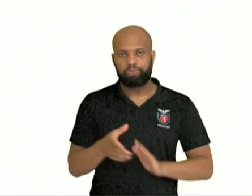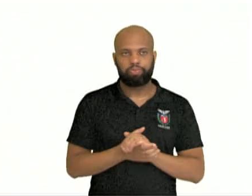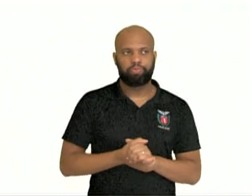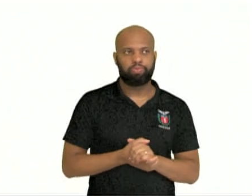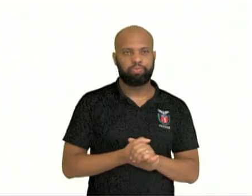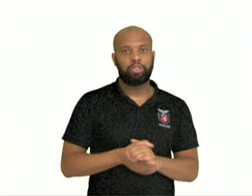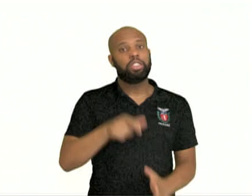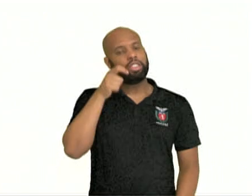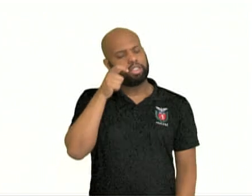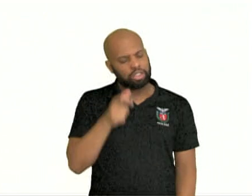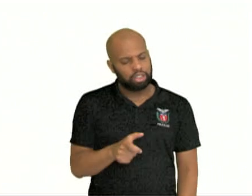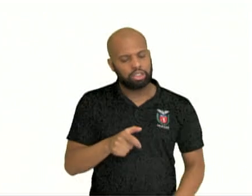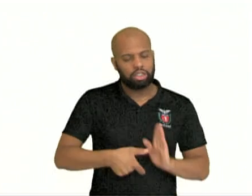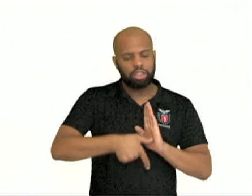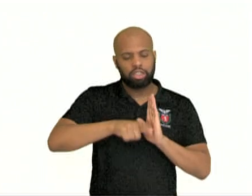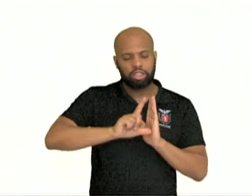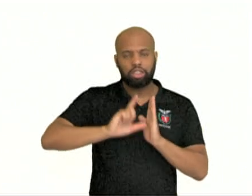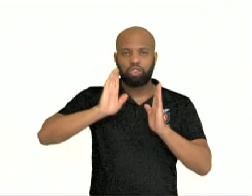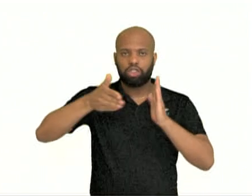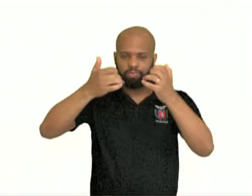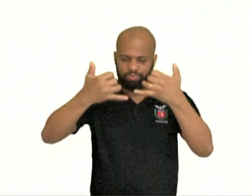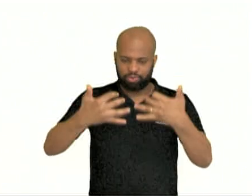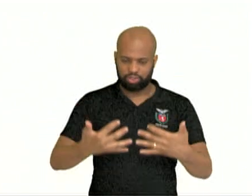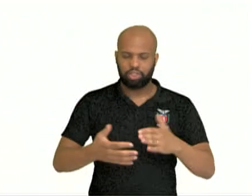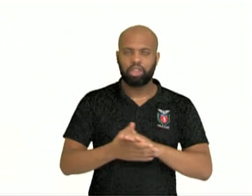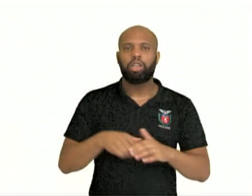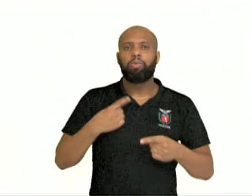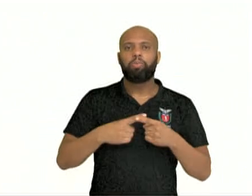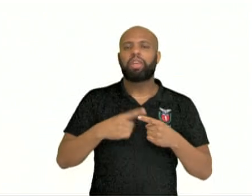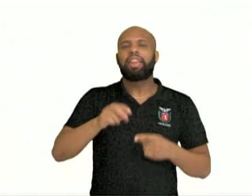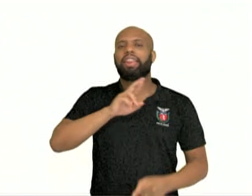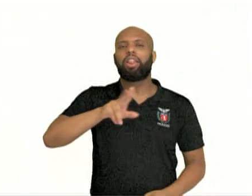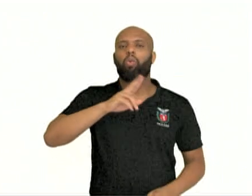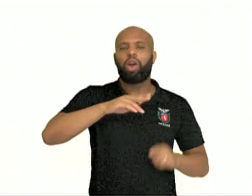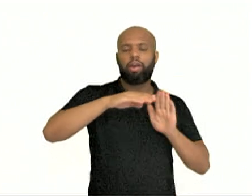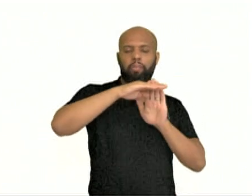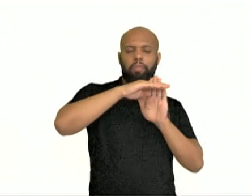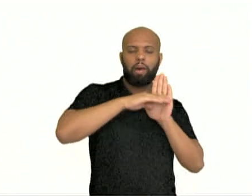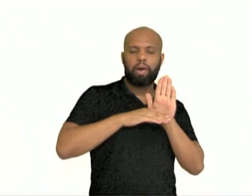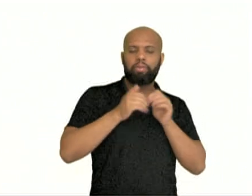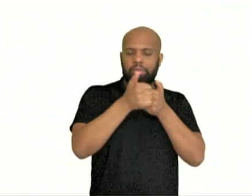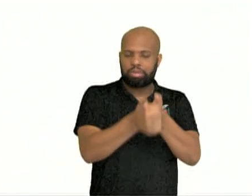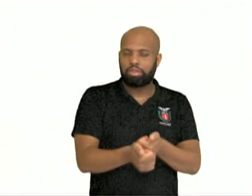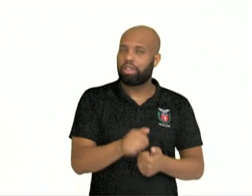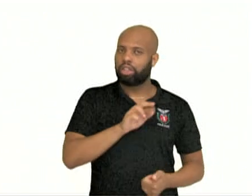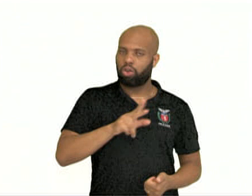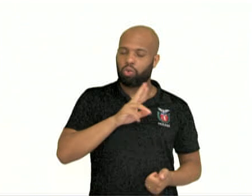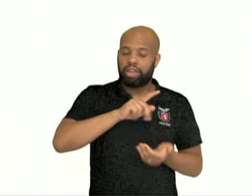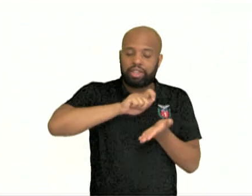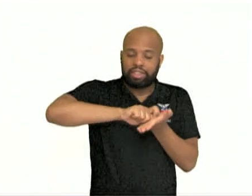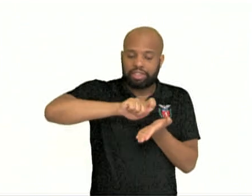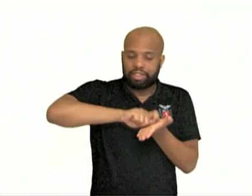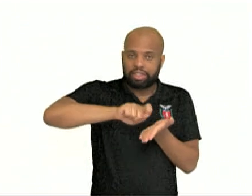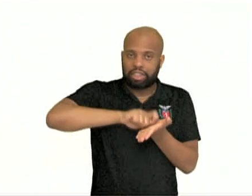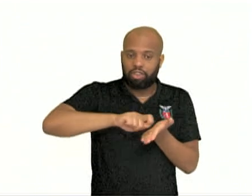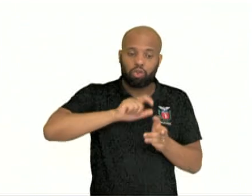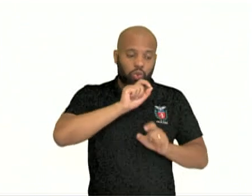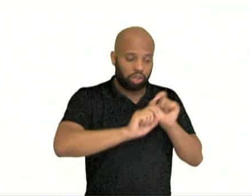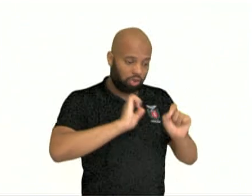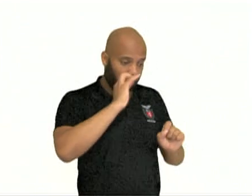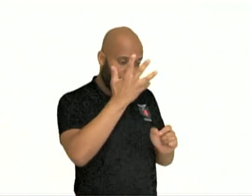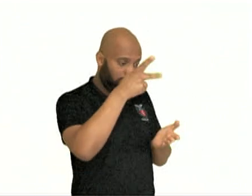isso que eu falei para vocês há pouco. Ela não é uma forma normativa, ela é escrita a partir da